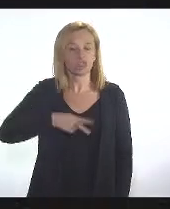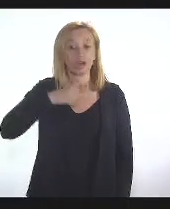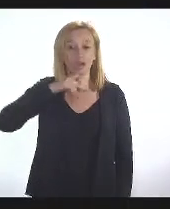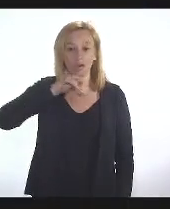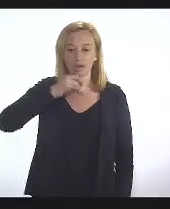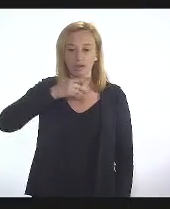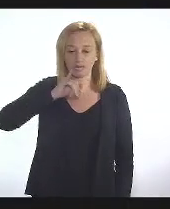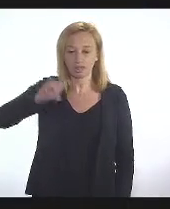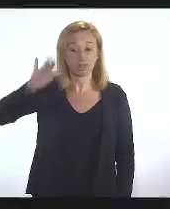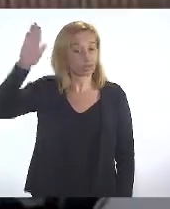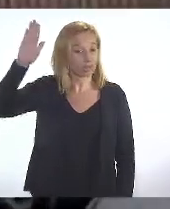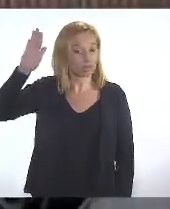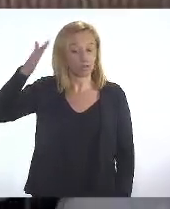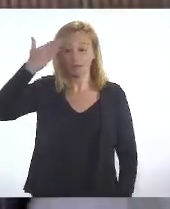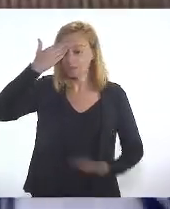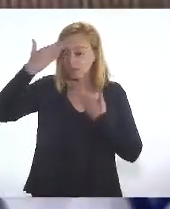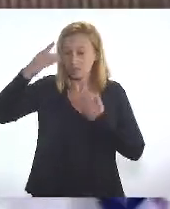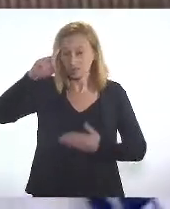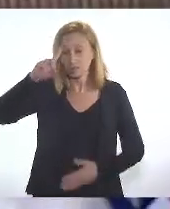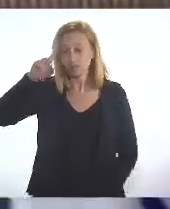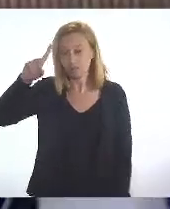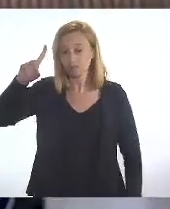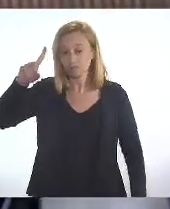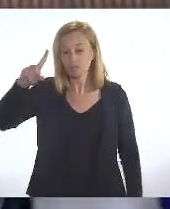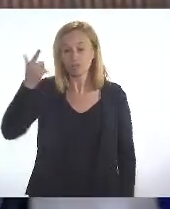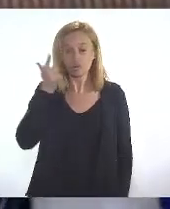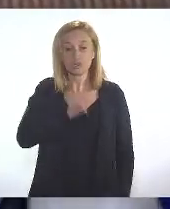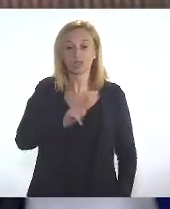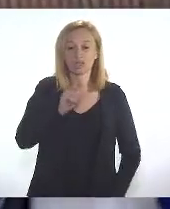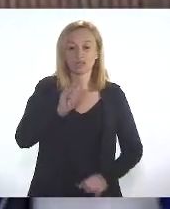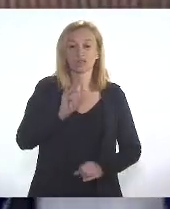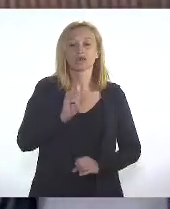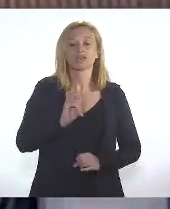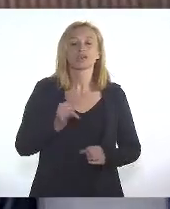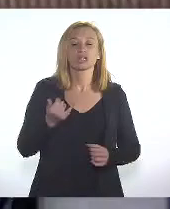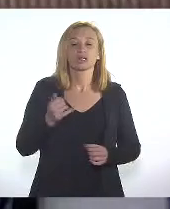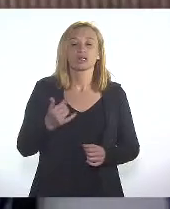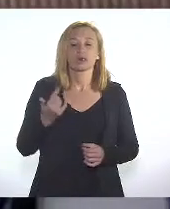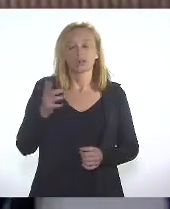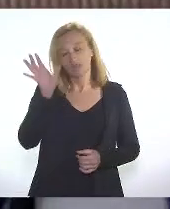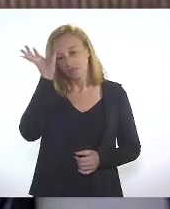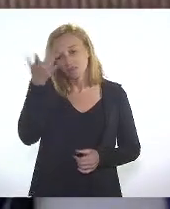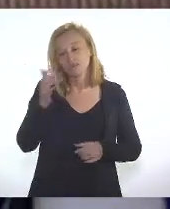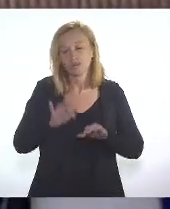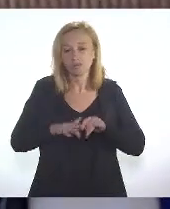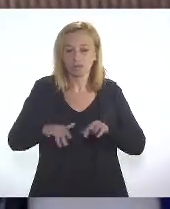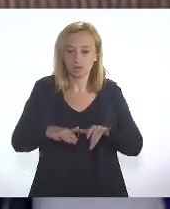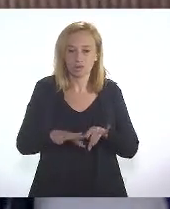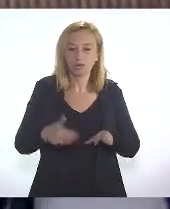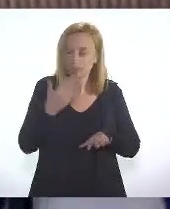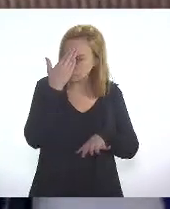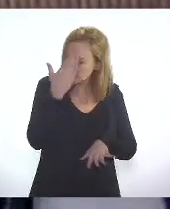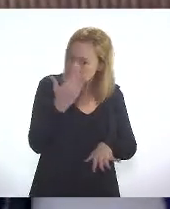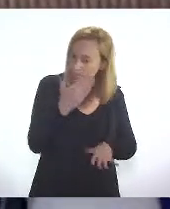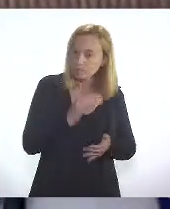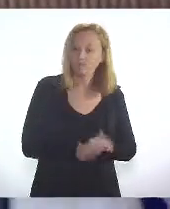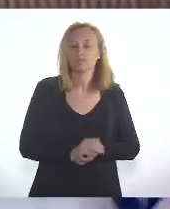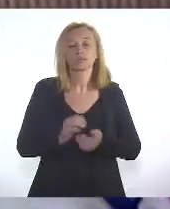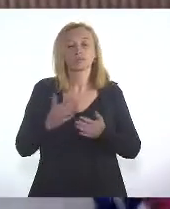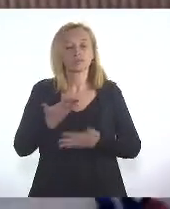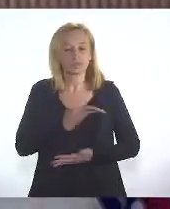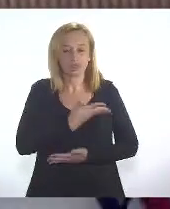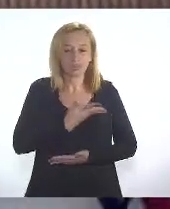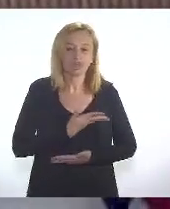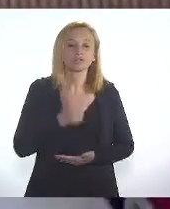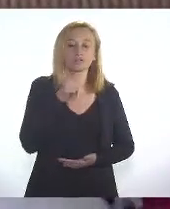que, graças a Deus, consegui resolver aqui a questão do computador. Obrigada aí pela compreensão do plenário, dos colegas